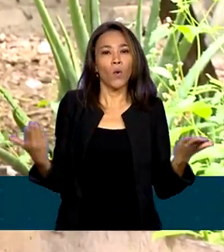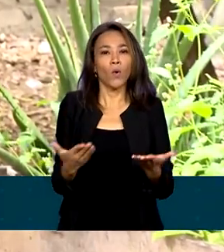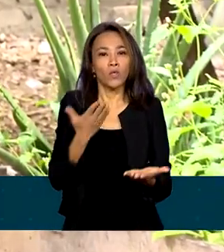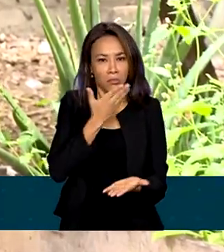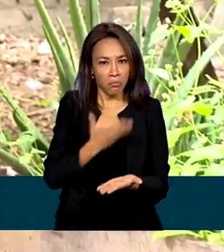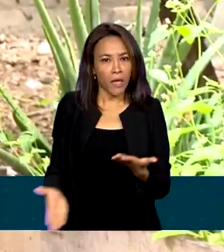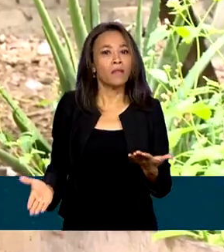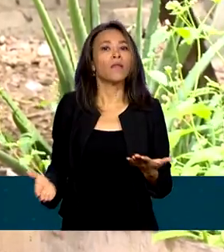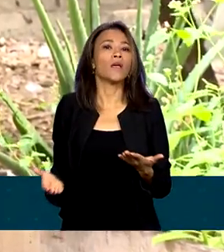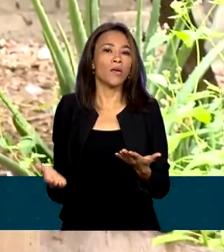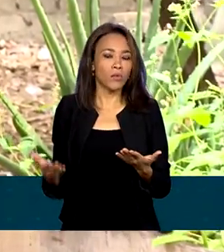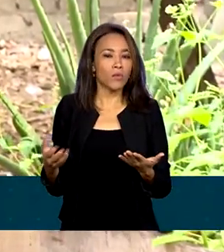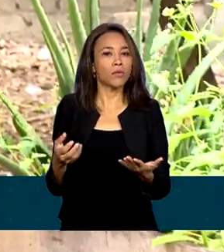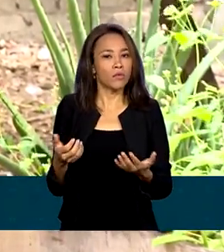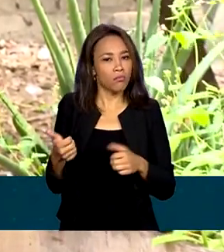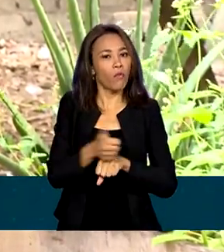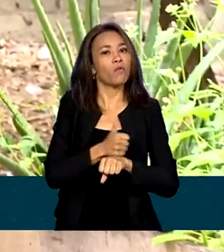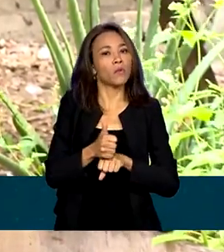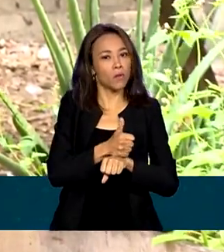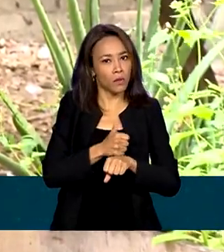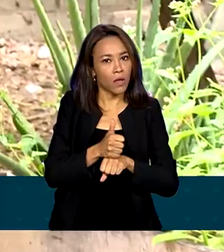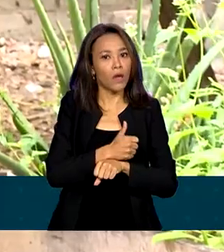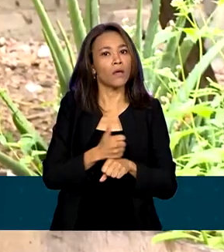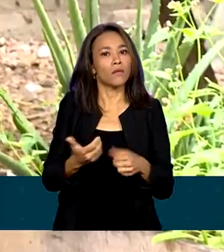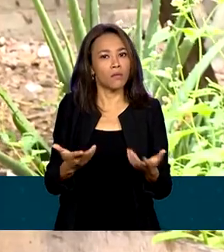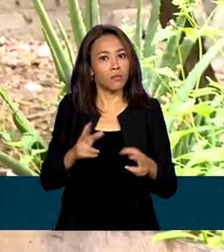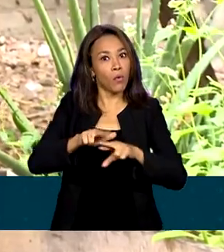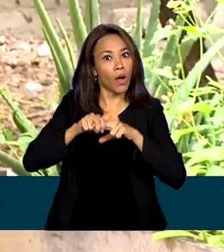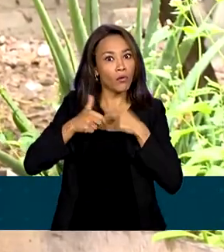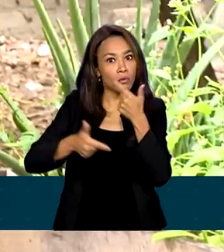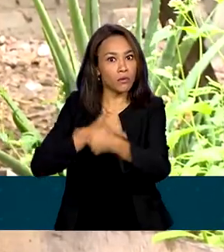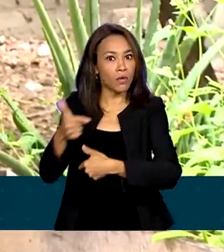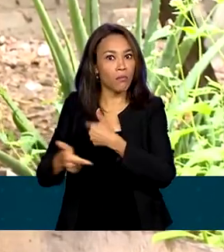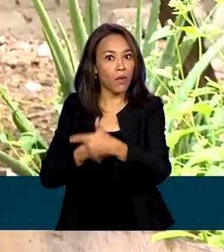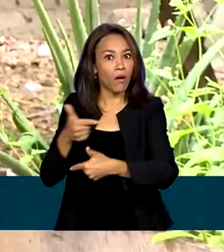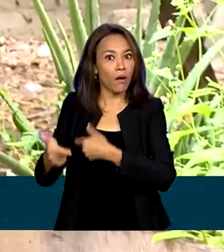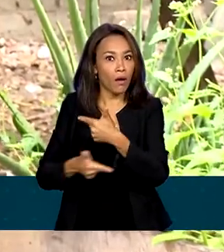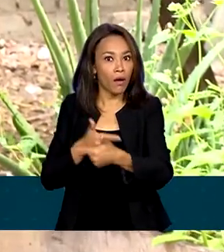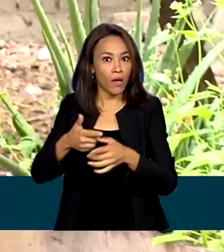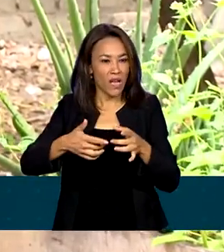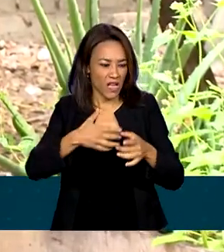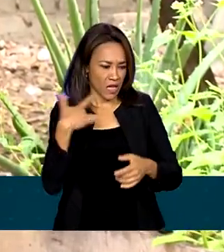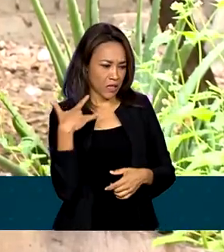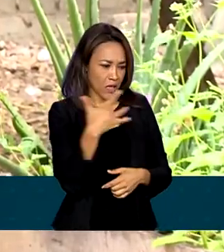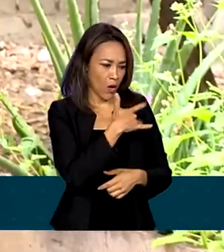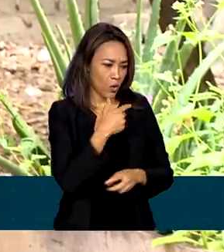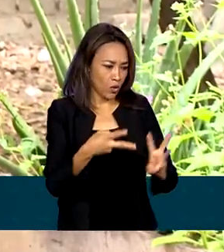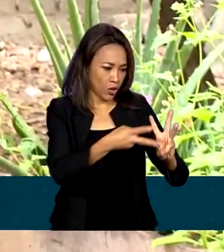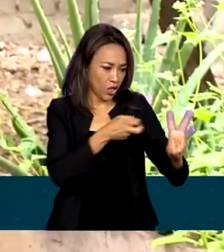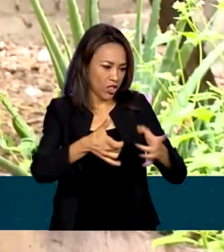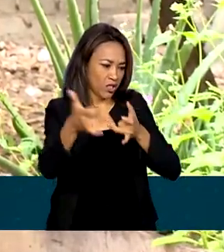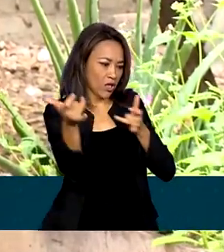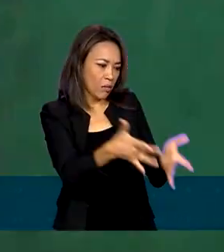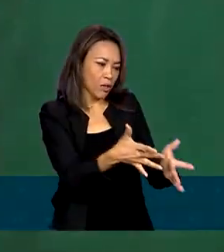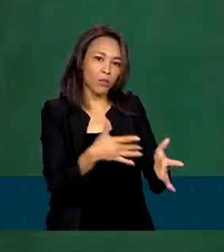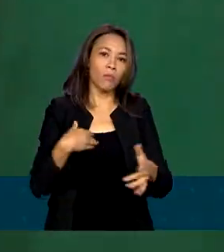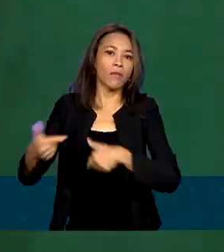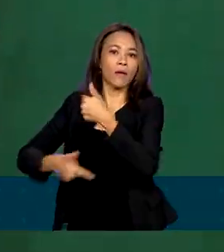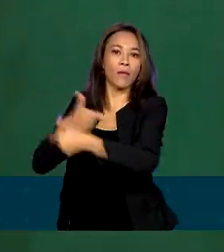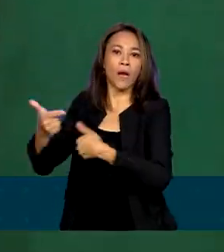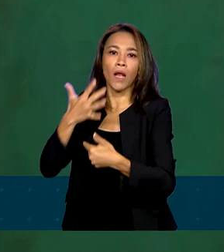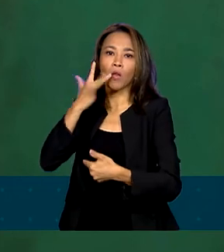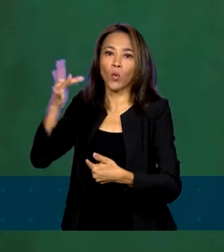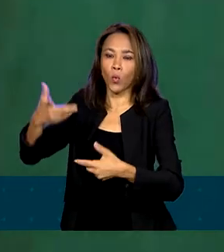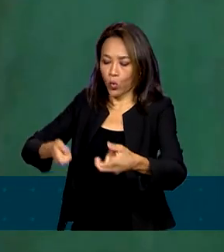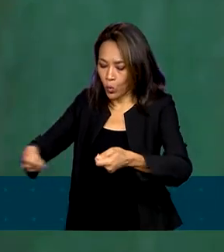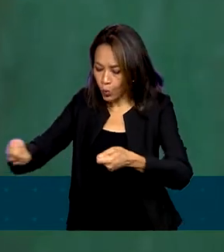nós perdemos bons profissionais de saúde indígena para o garimpo, porque deixaram de trabalhar na saúde indígena para ir para o garimpo. Para apoiar